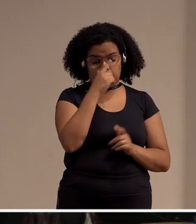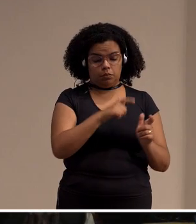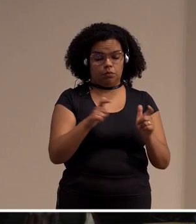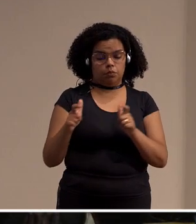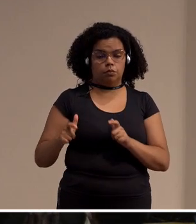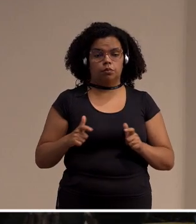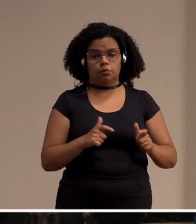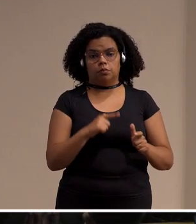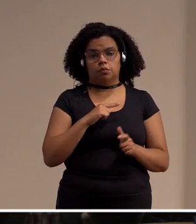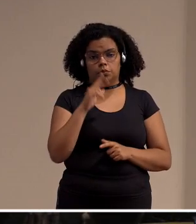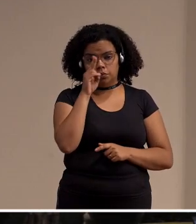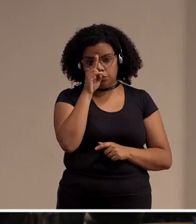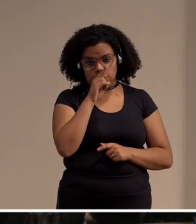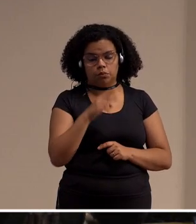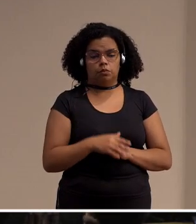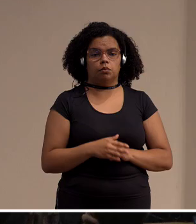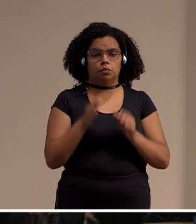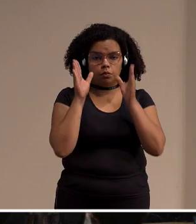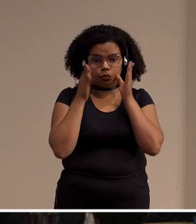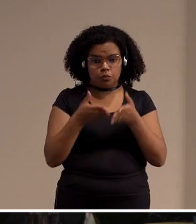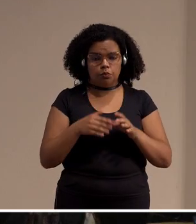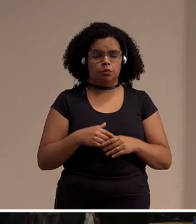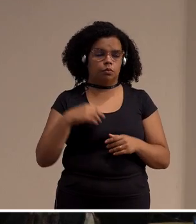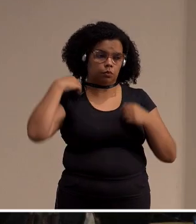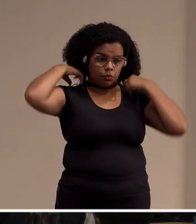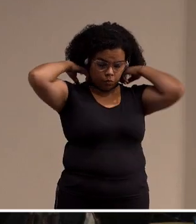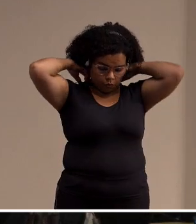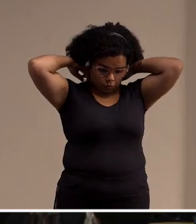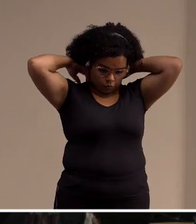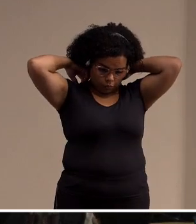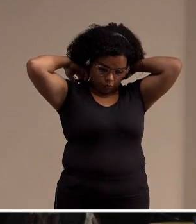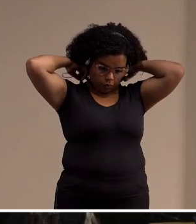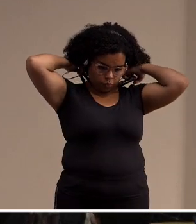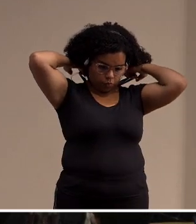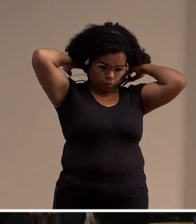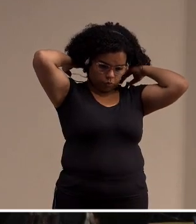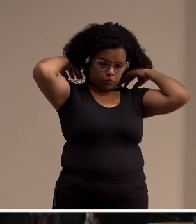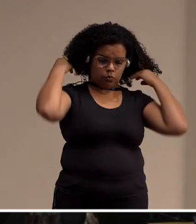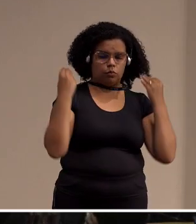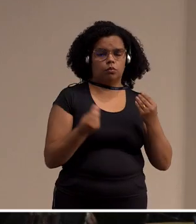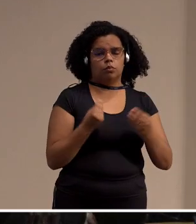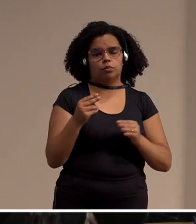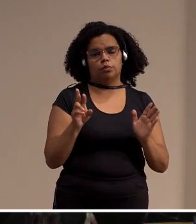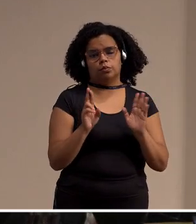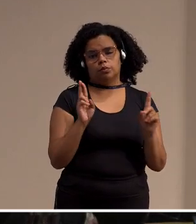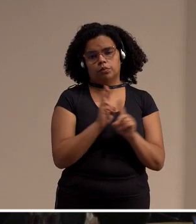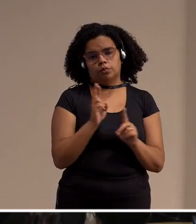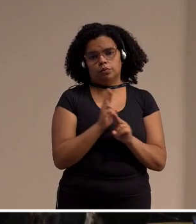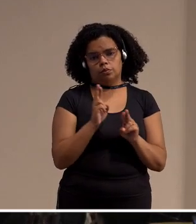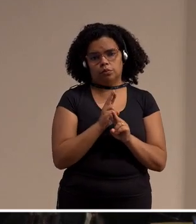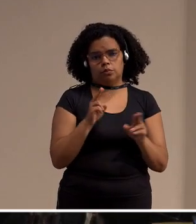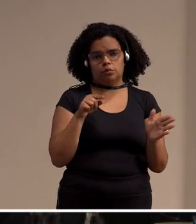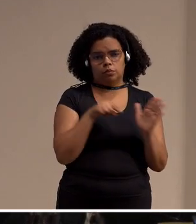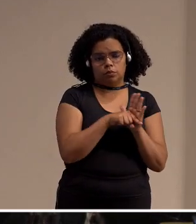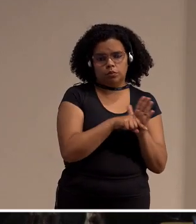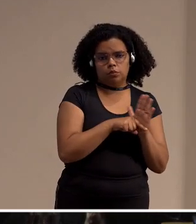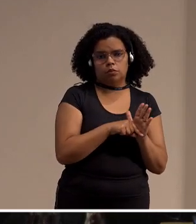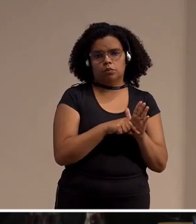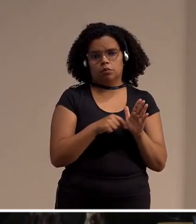o una gíria específica, como é a relação de pesquisa em sua escrita?